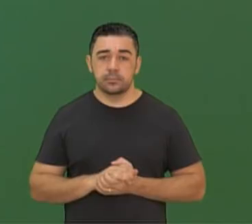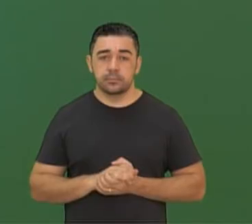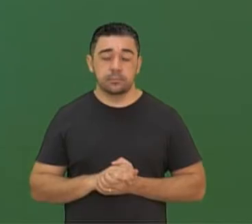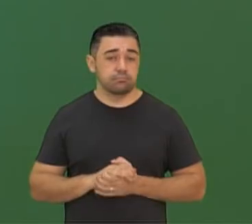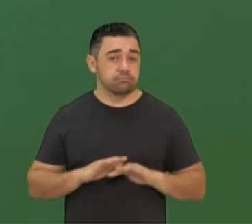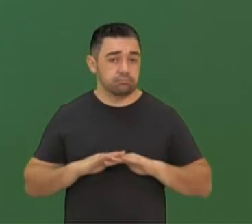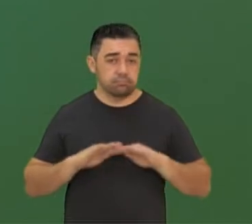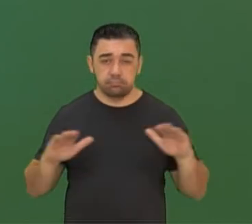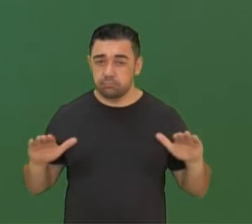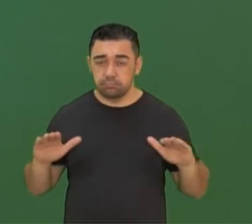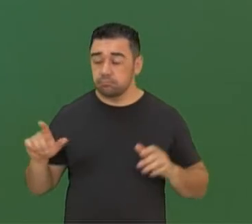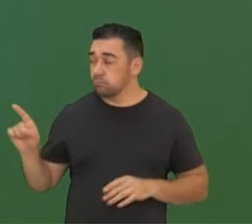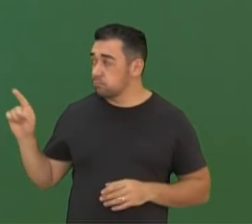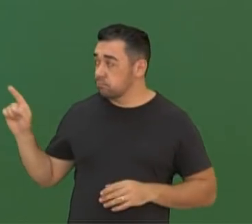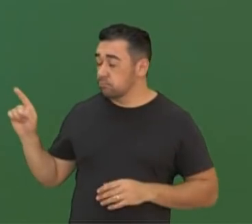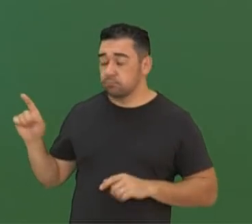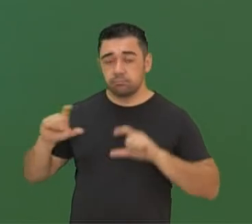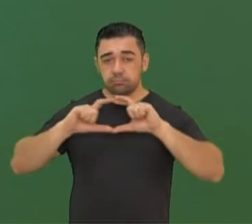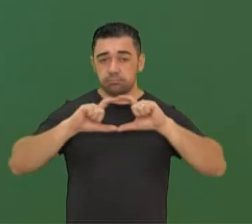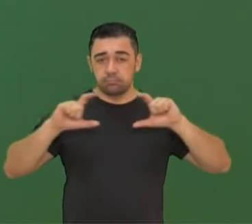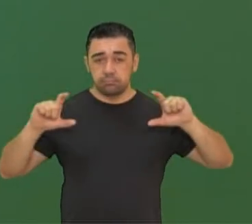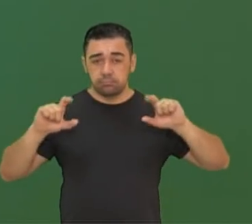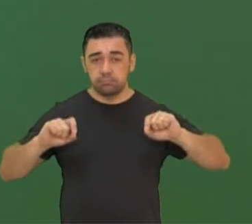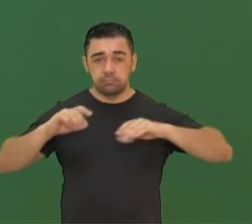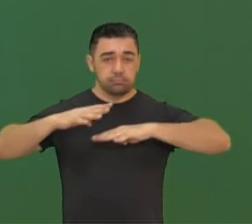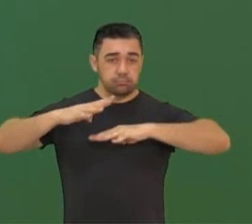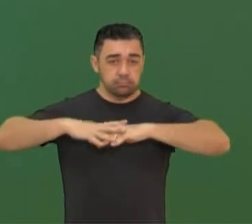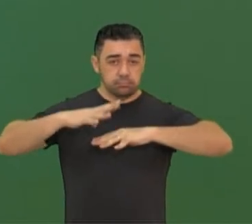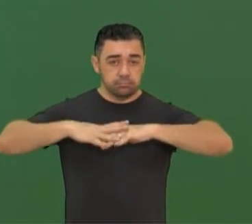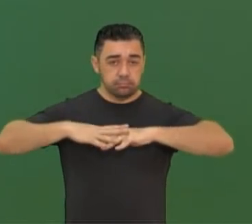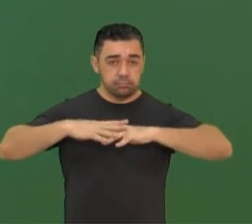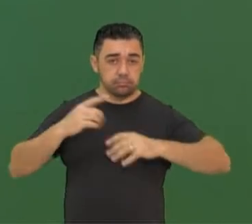Tá? Então, essa sentença matemática representa